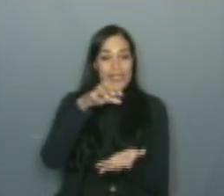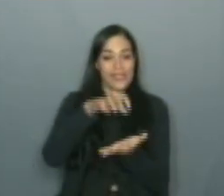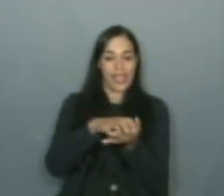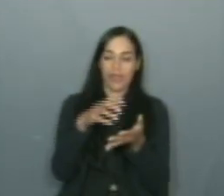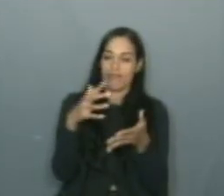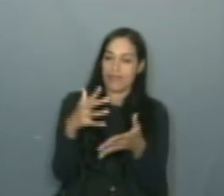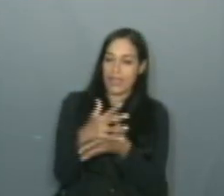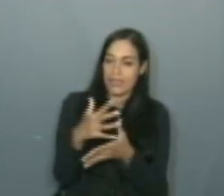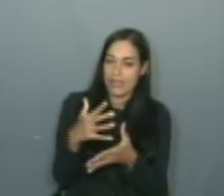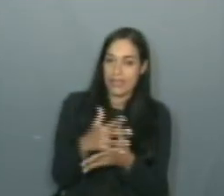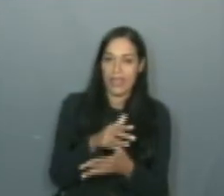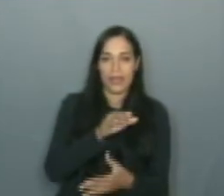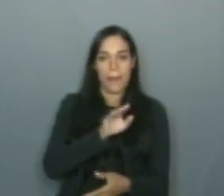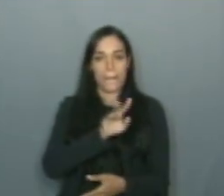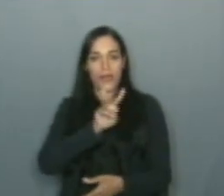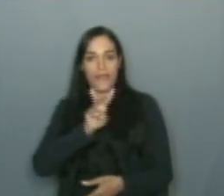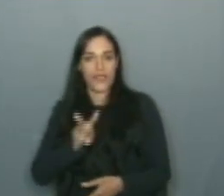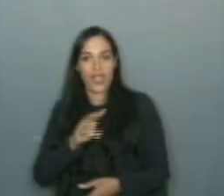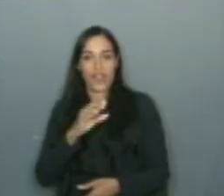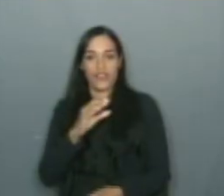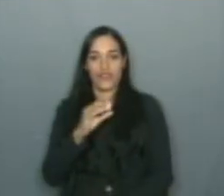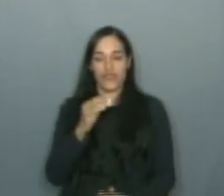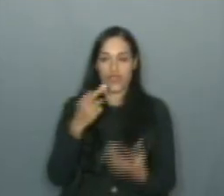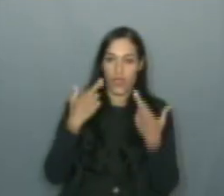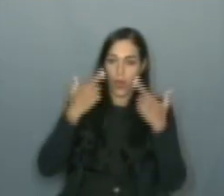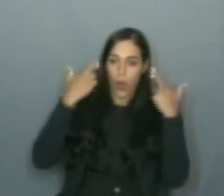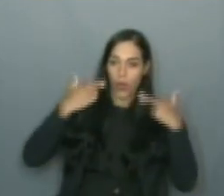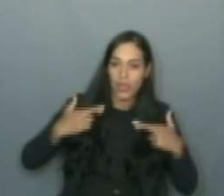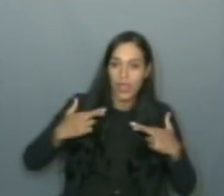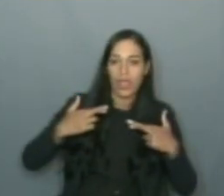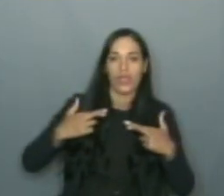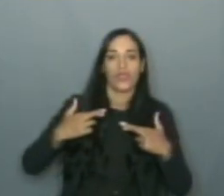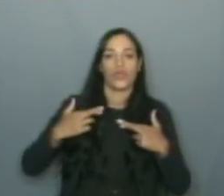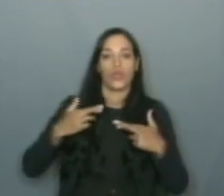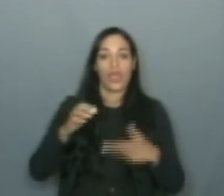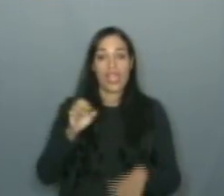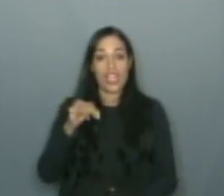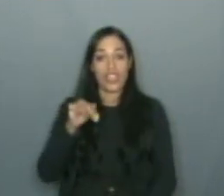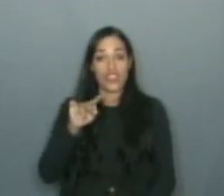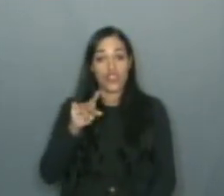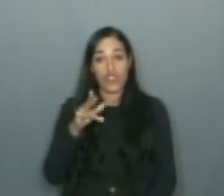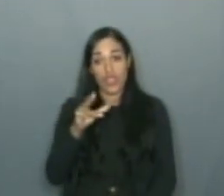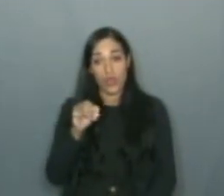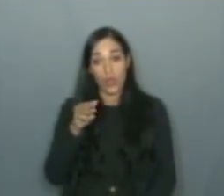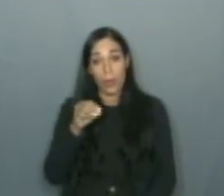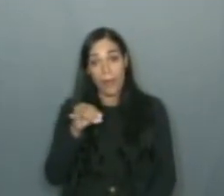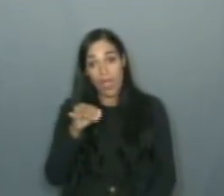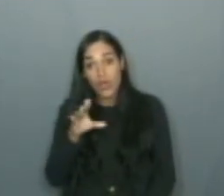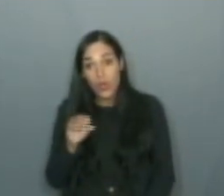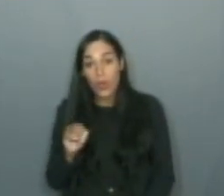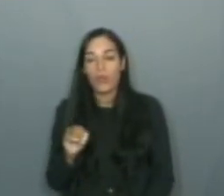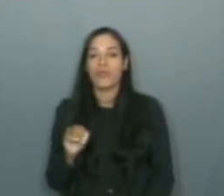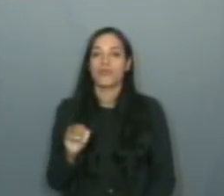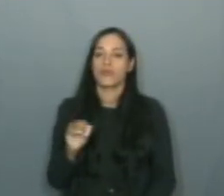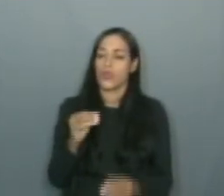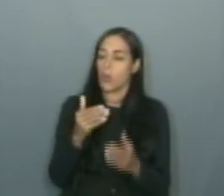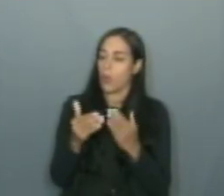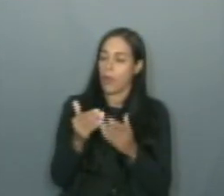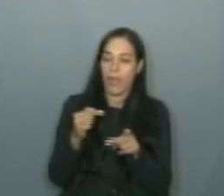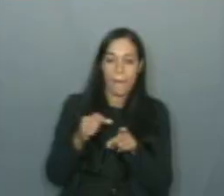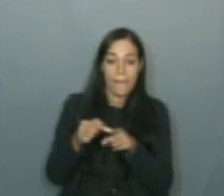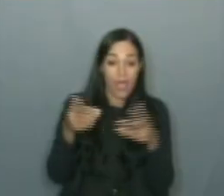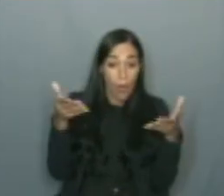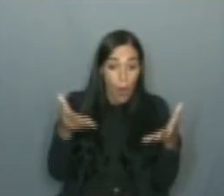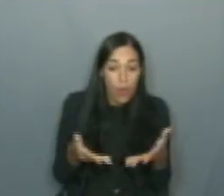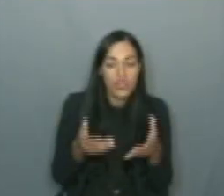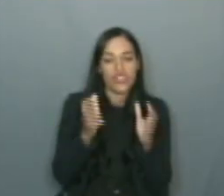Boa Viagem, Cordeiro, Engenho do Meio, Cajueiro, qualquer bairro do Recife hoje